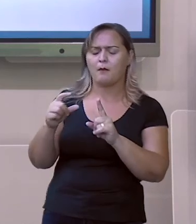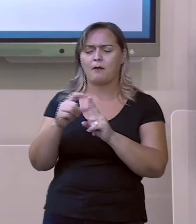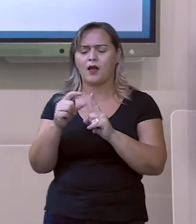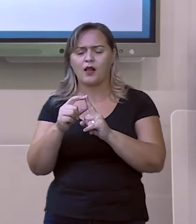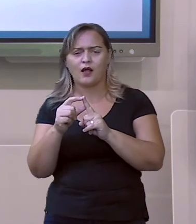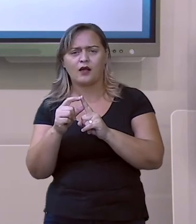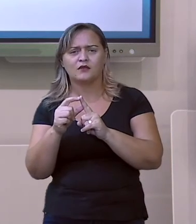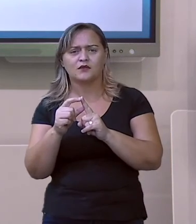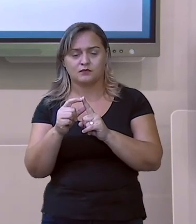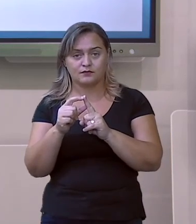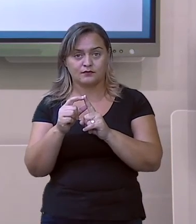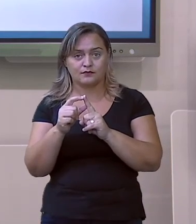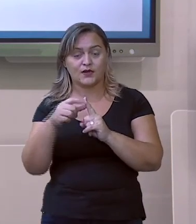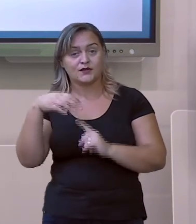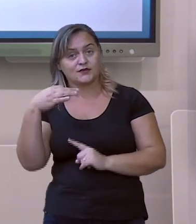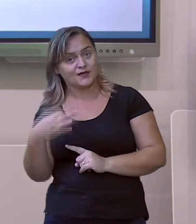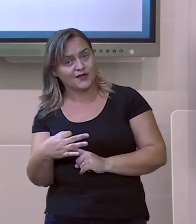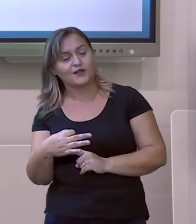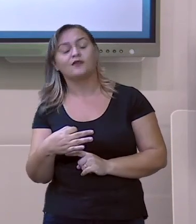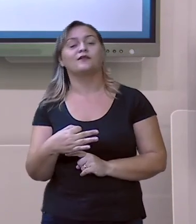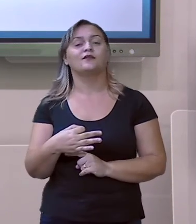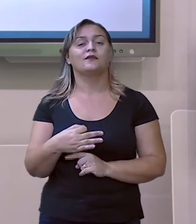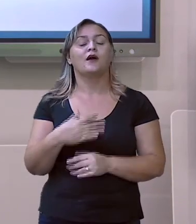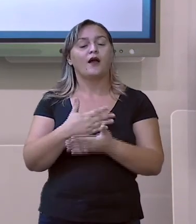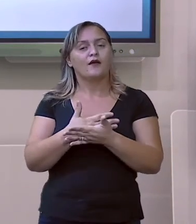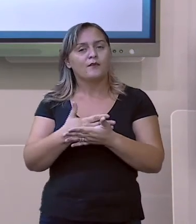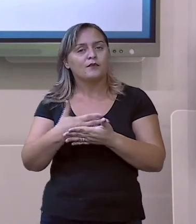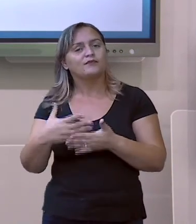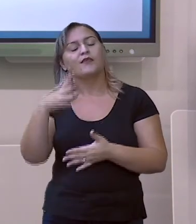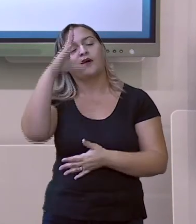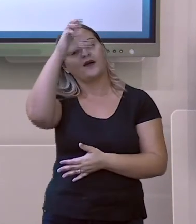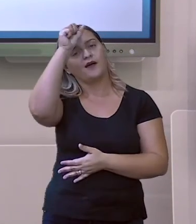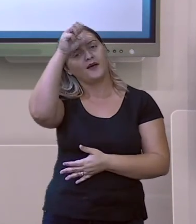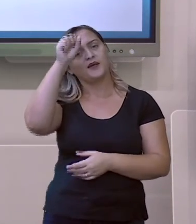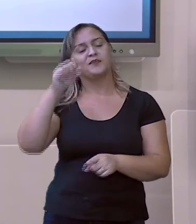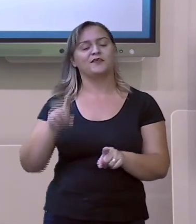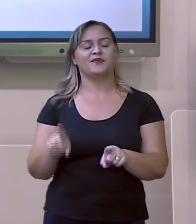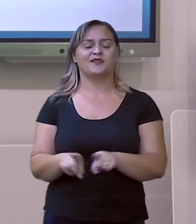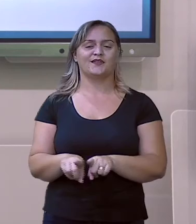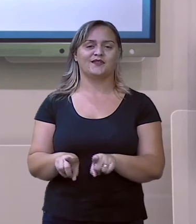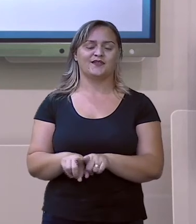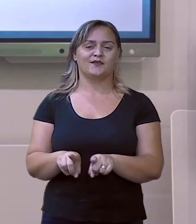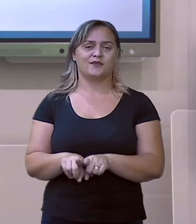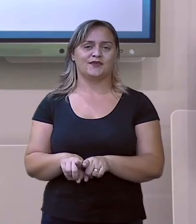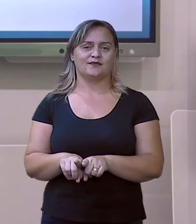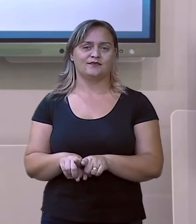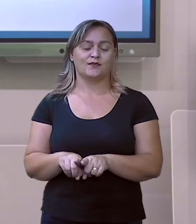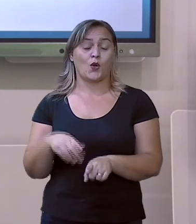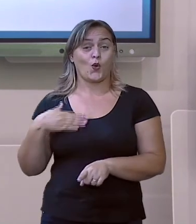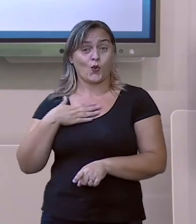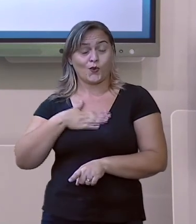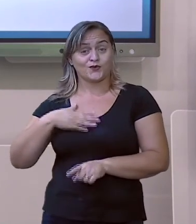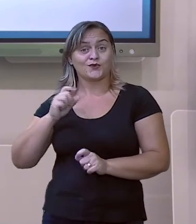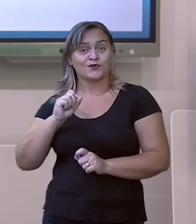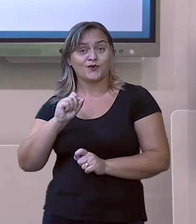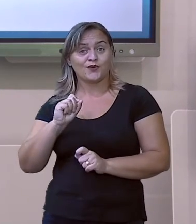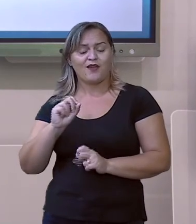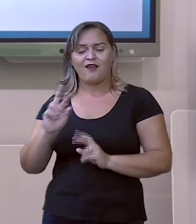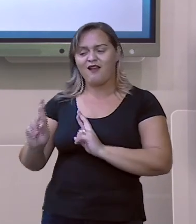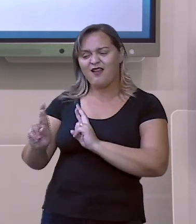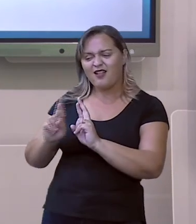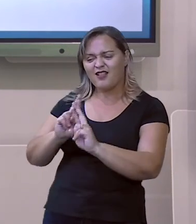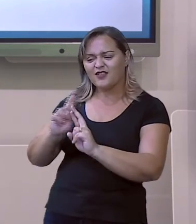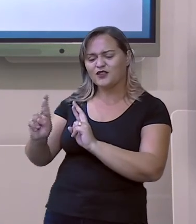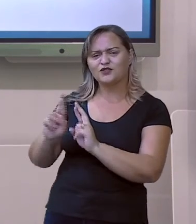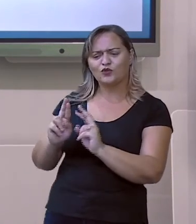as vezes que você está conversando com ele ali na sua rotina diária. E o gostoso disso tudo é a relação de companheirismo, de poder participar